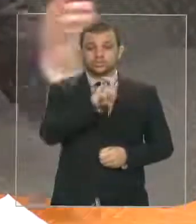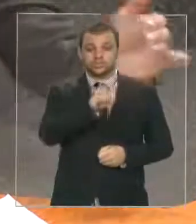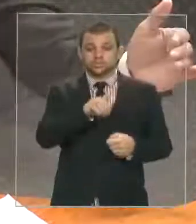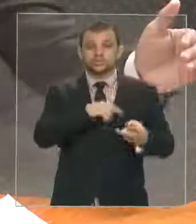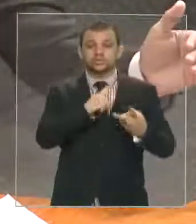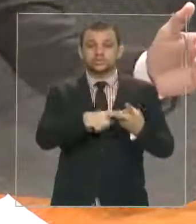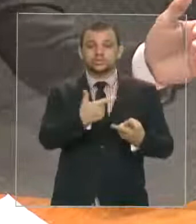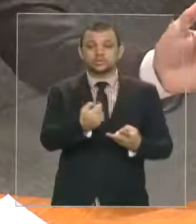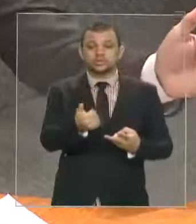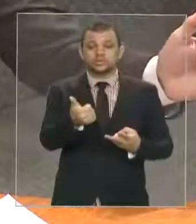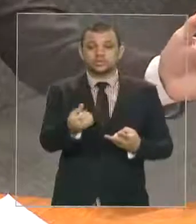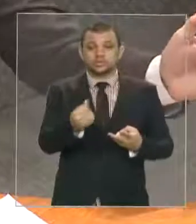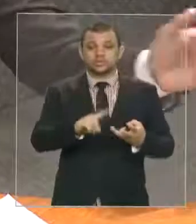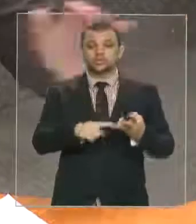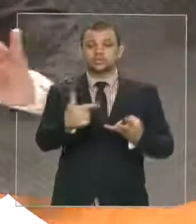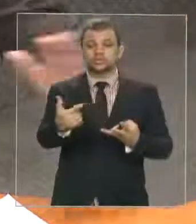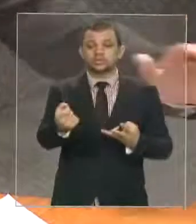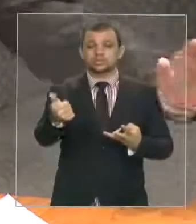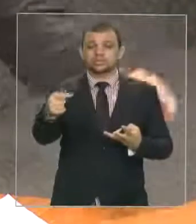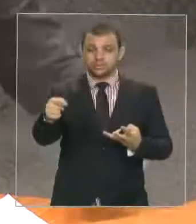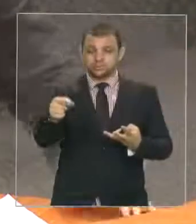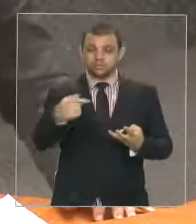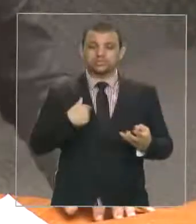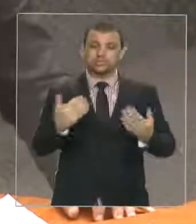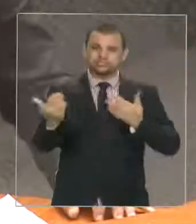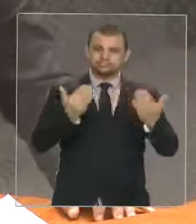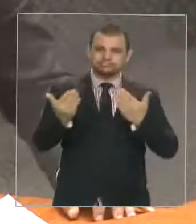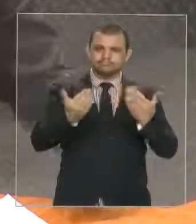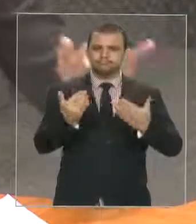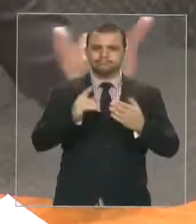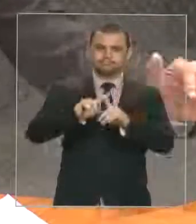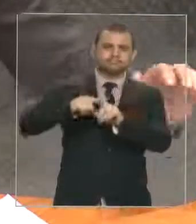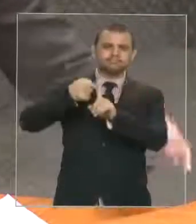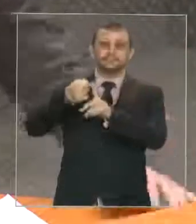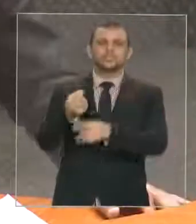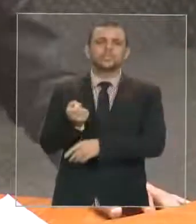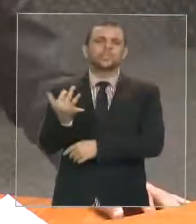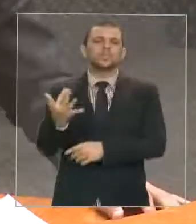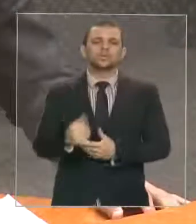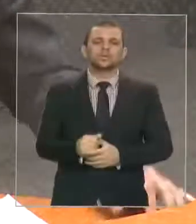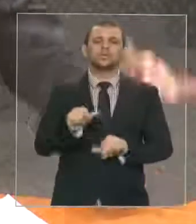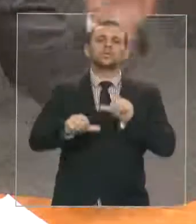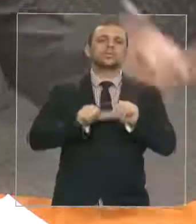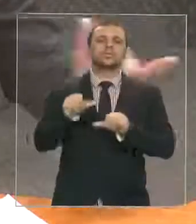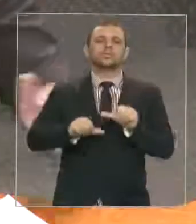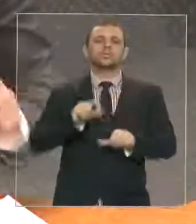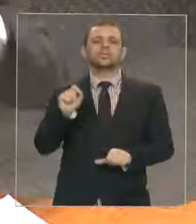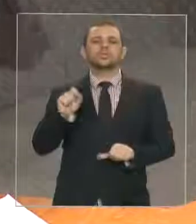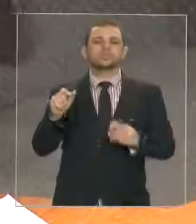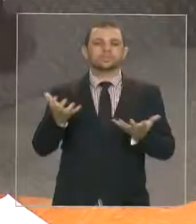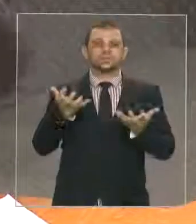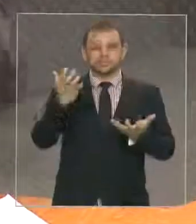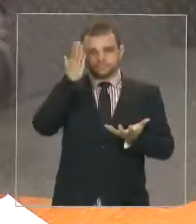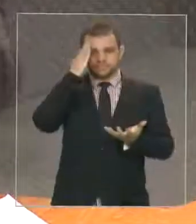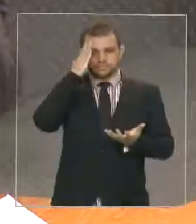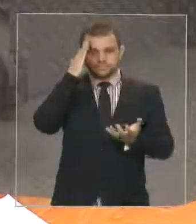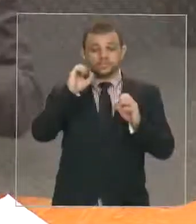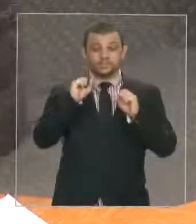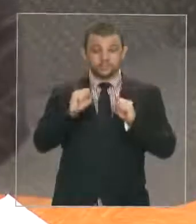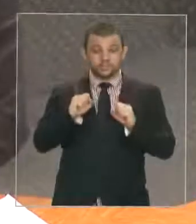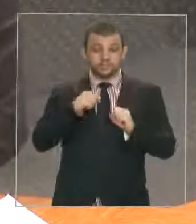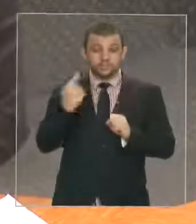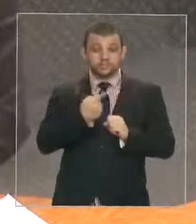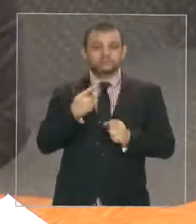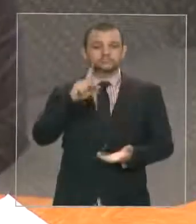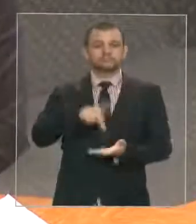2017, para que possamos fazer esse comparativo. O que foi que aumentou? O que é que mudou? Para efetivamente possamos cobrar do